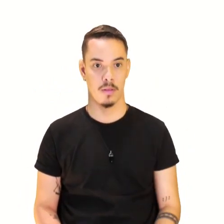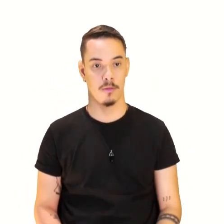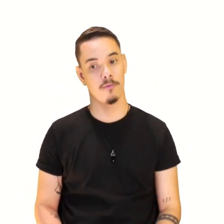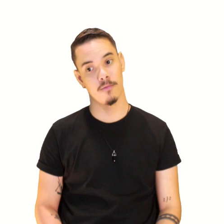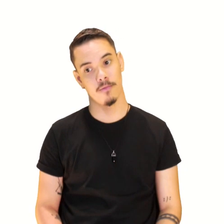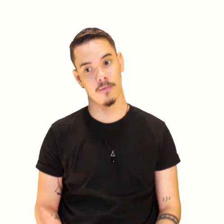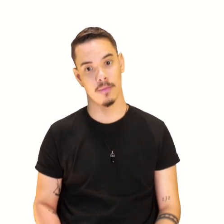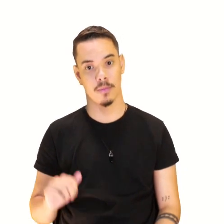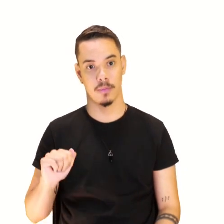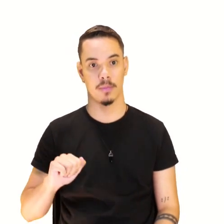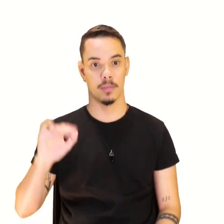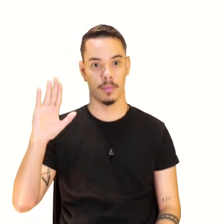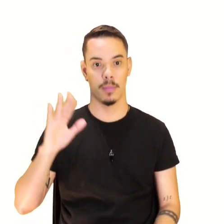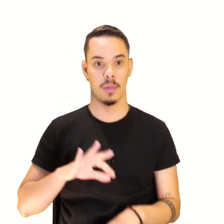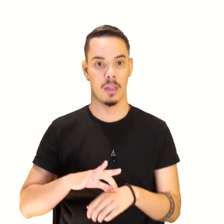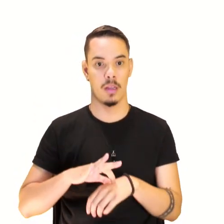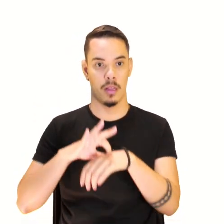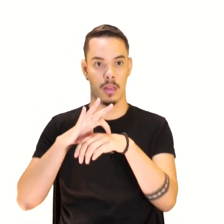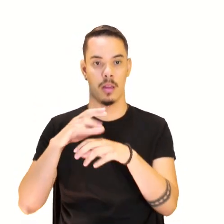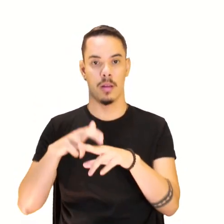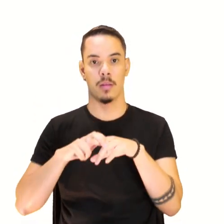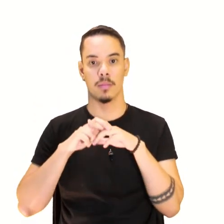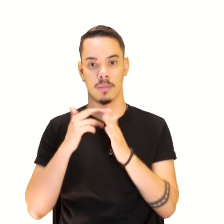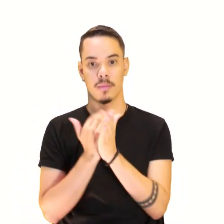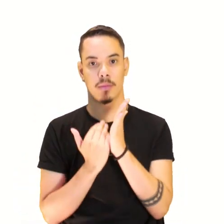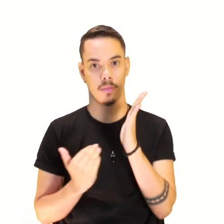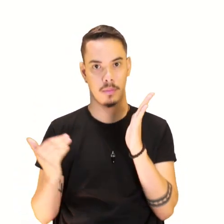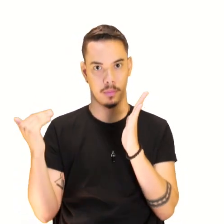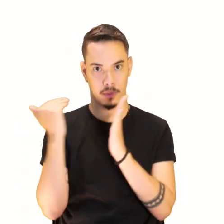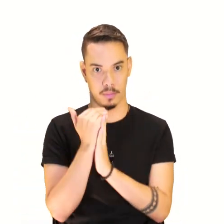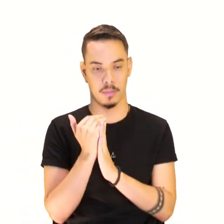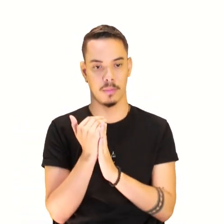tem mais guindaste então aumentou